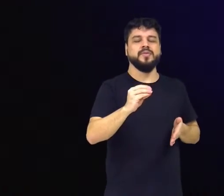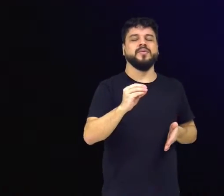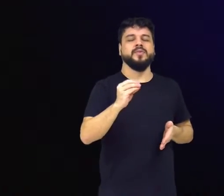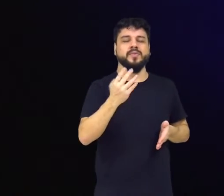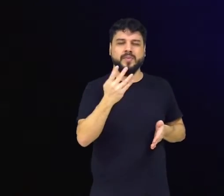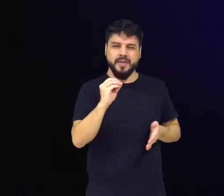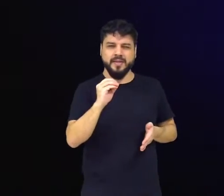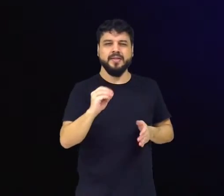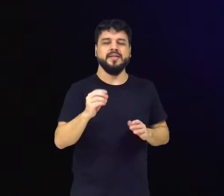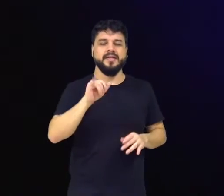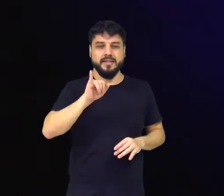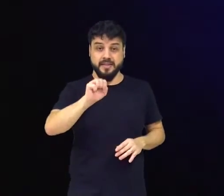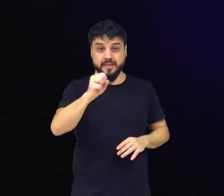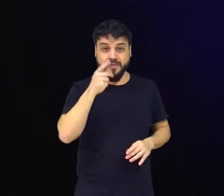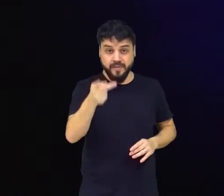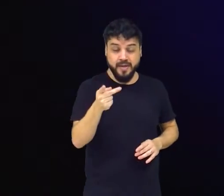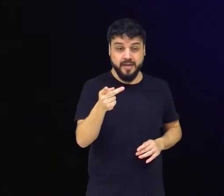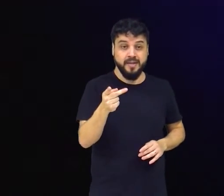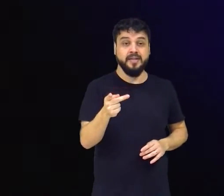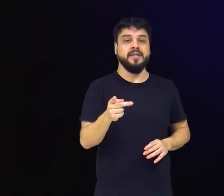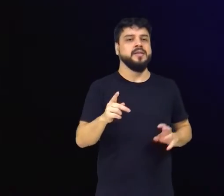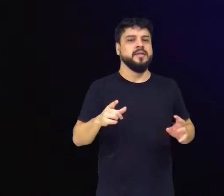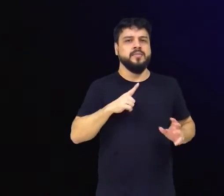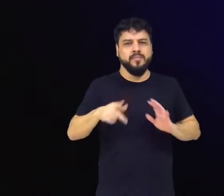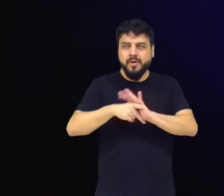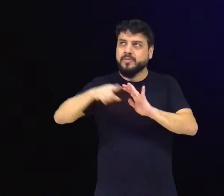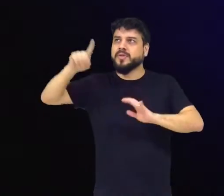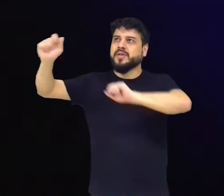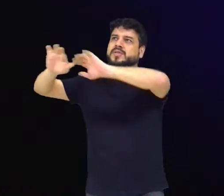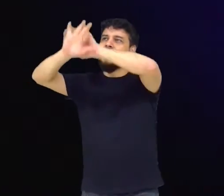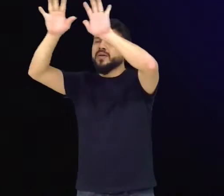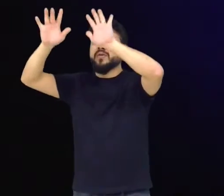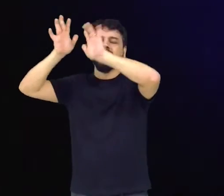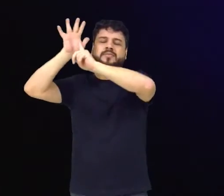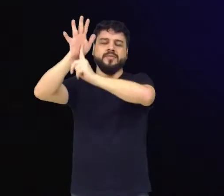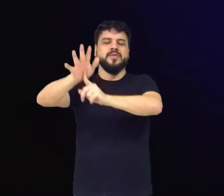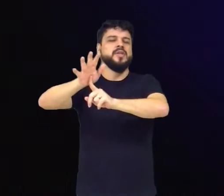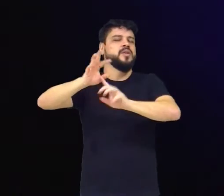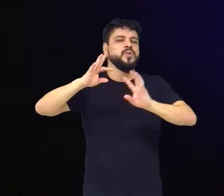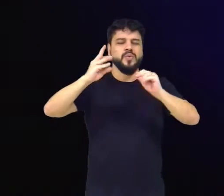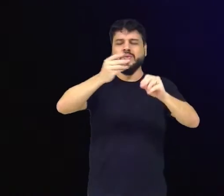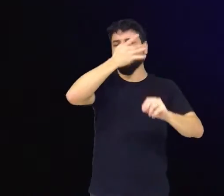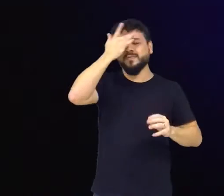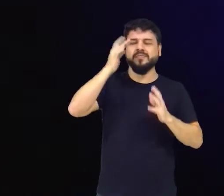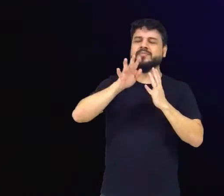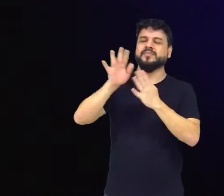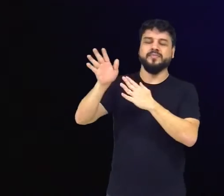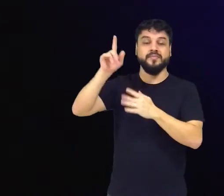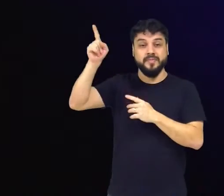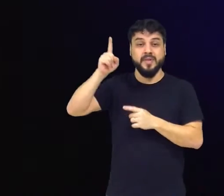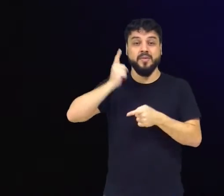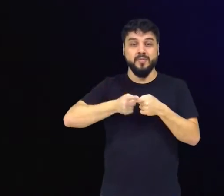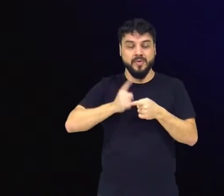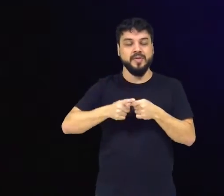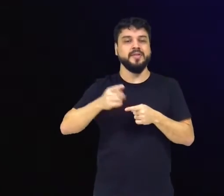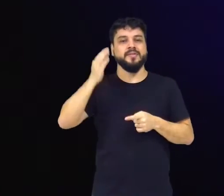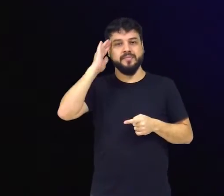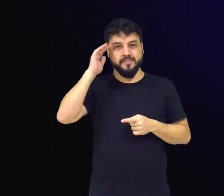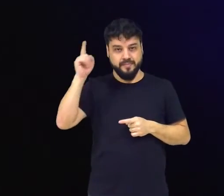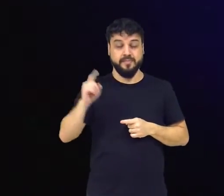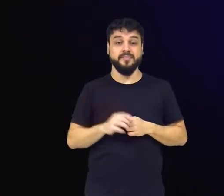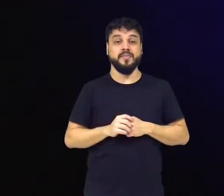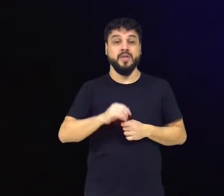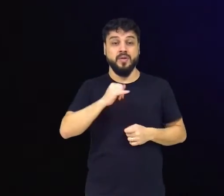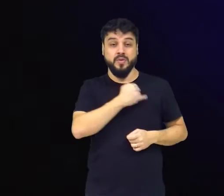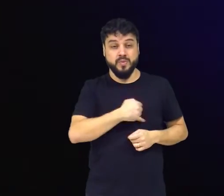se manifestará, e toda a carne juntamente haverá, pois a boca do Senhor diz. Em João 1, 14, o